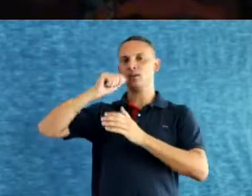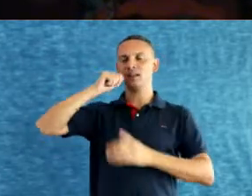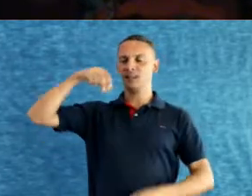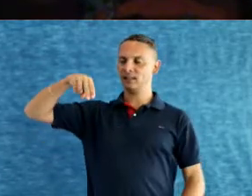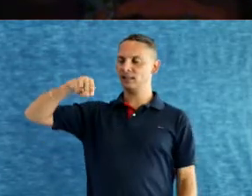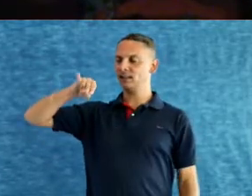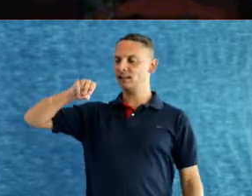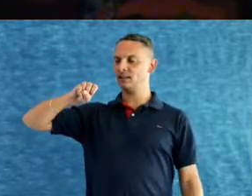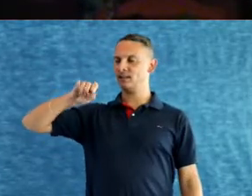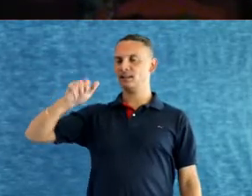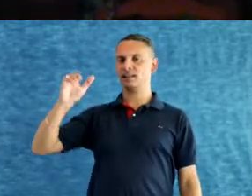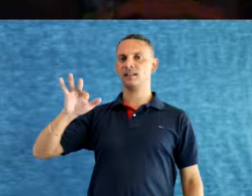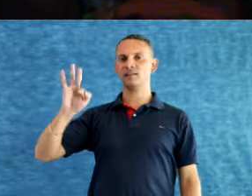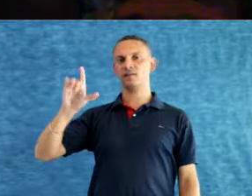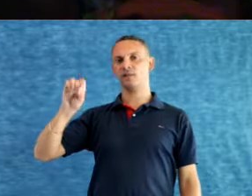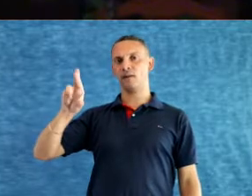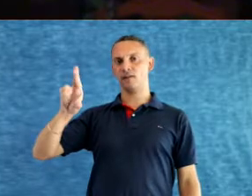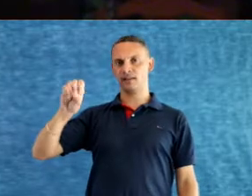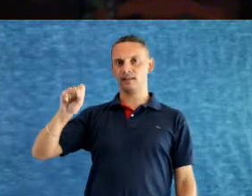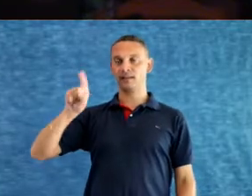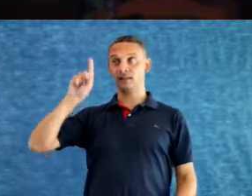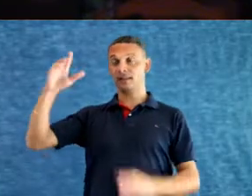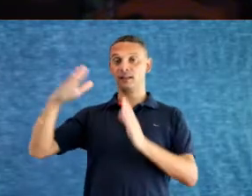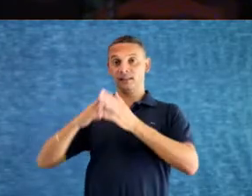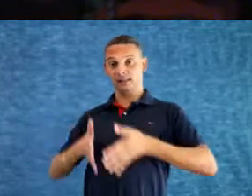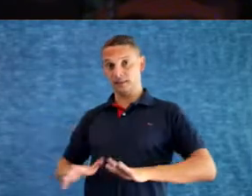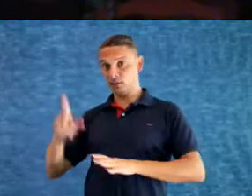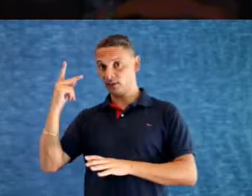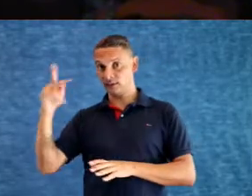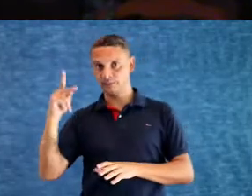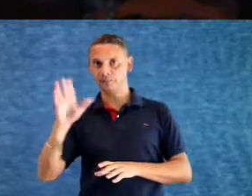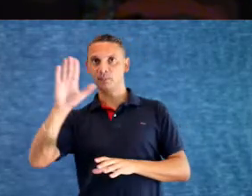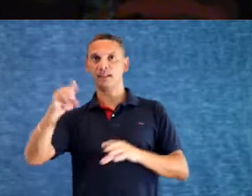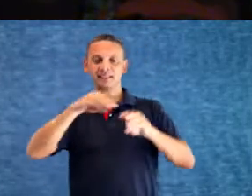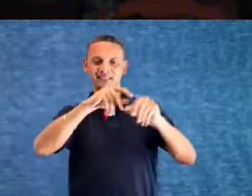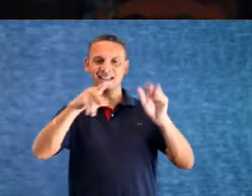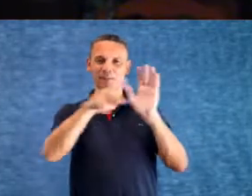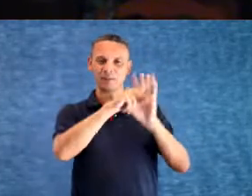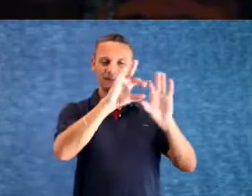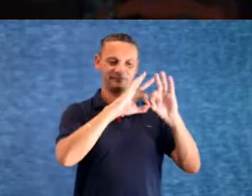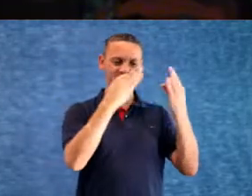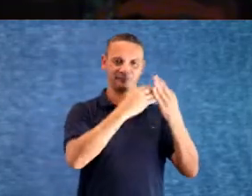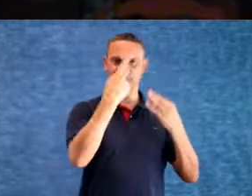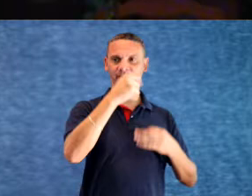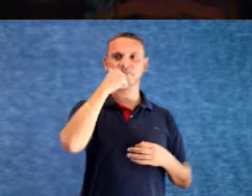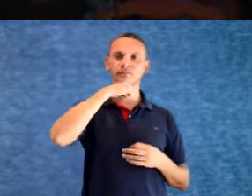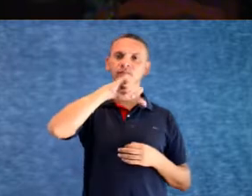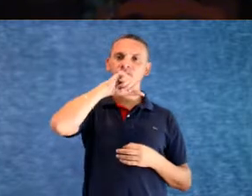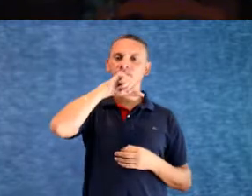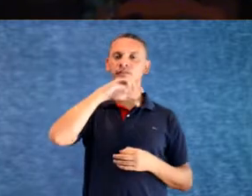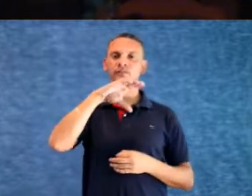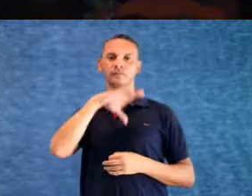lá. Claro que estou falando de uma mulher da classe alta, da elite financeira, da elite,